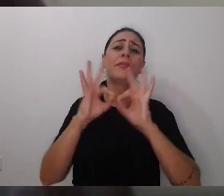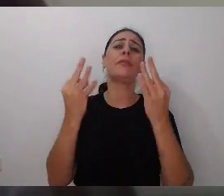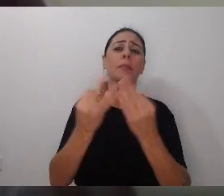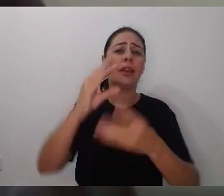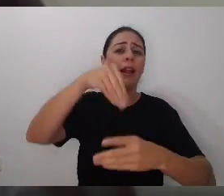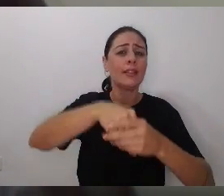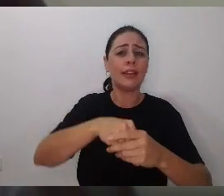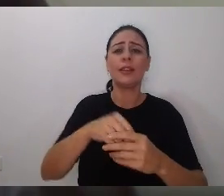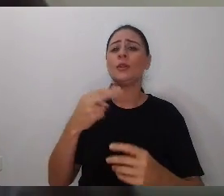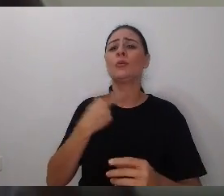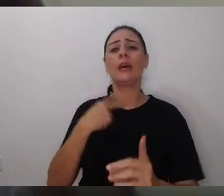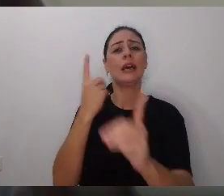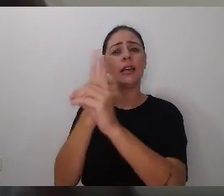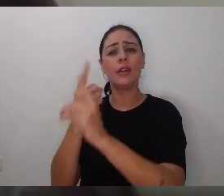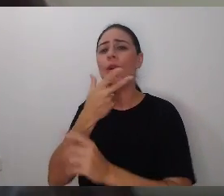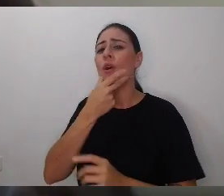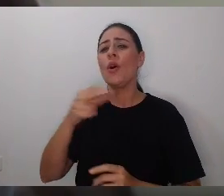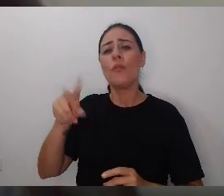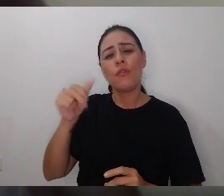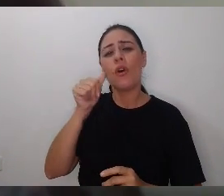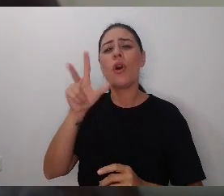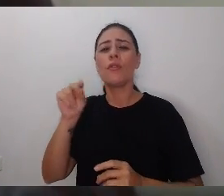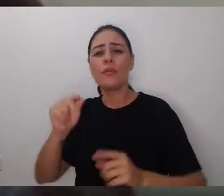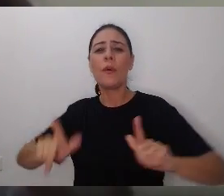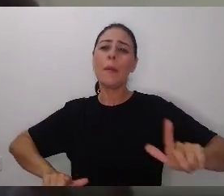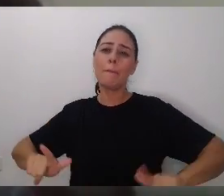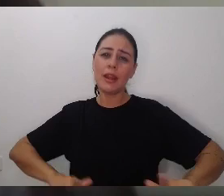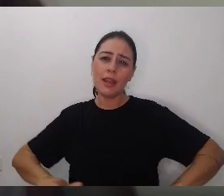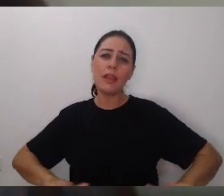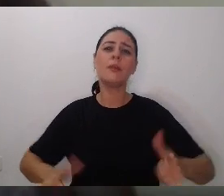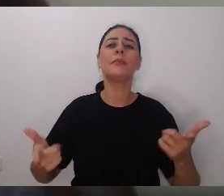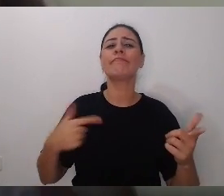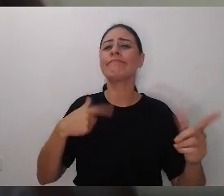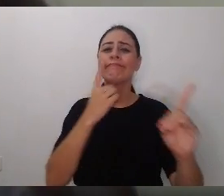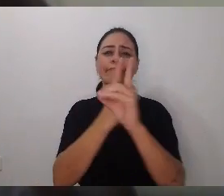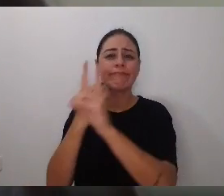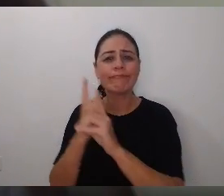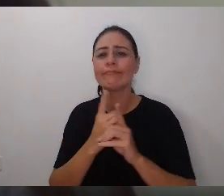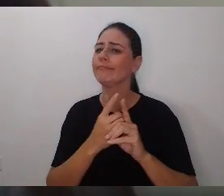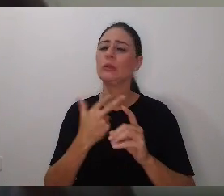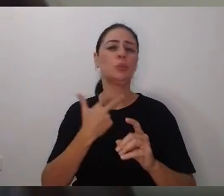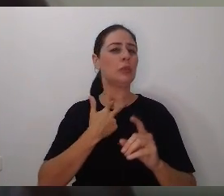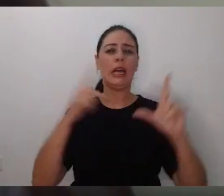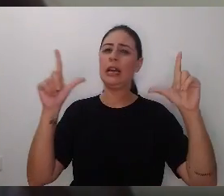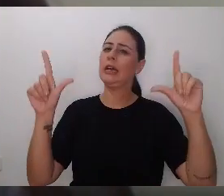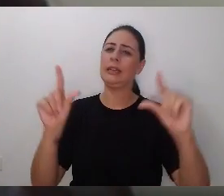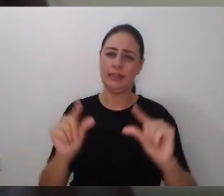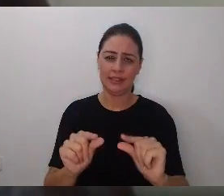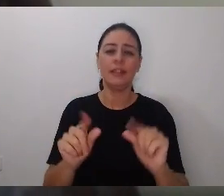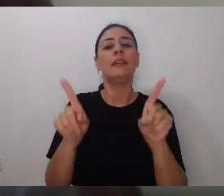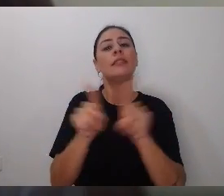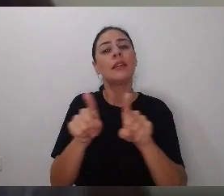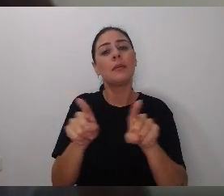né? Muitas vezes não podendo ver avós, tios, primos, né? Reduziu muito esse contato, essa